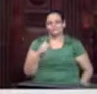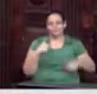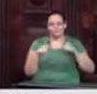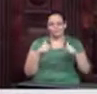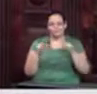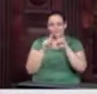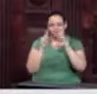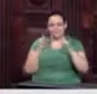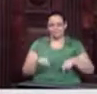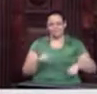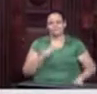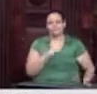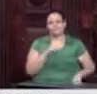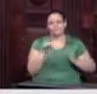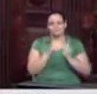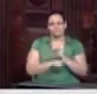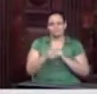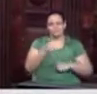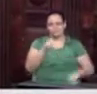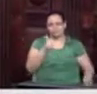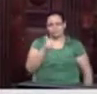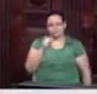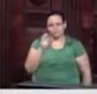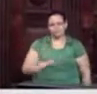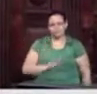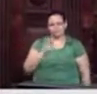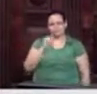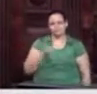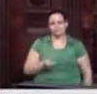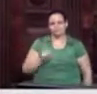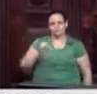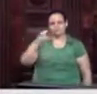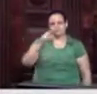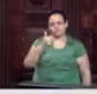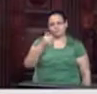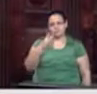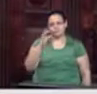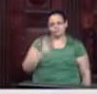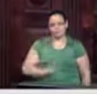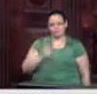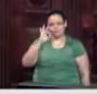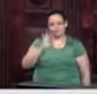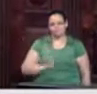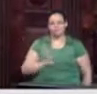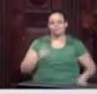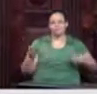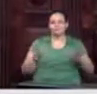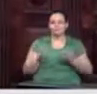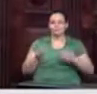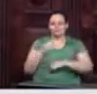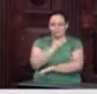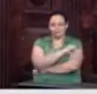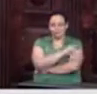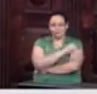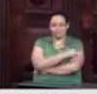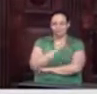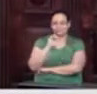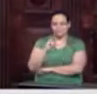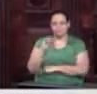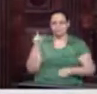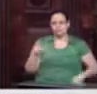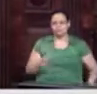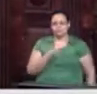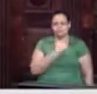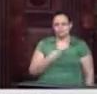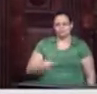de 11% para 14%. Isso cabe, inclusive, para o Rio de Janeiro. Hoje, se o governo Pezão